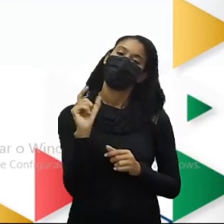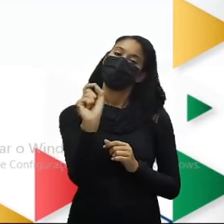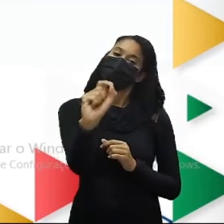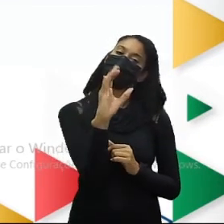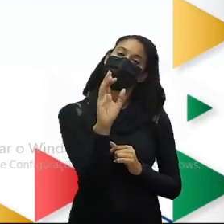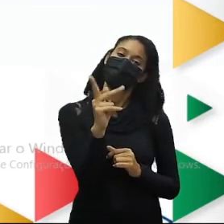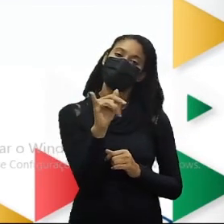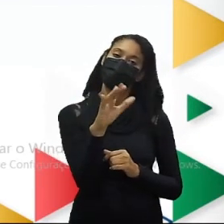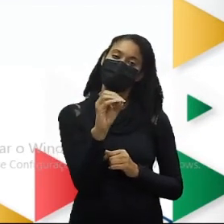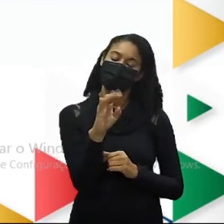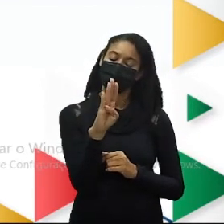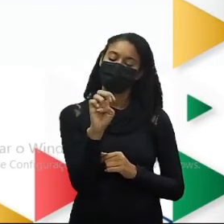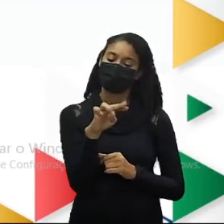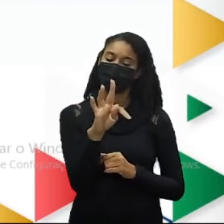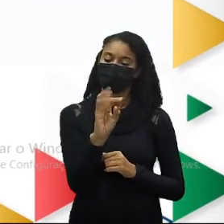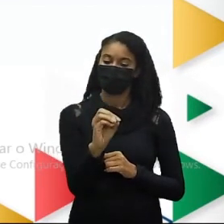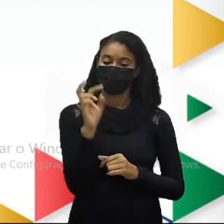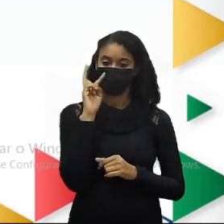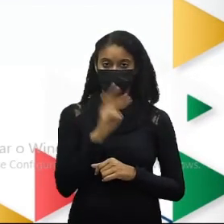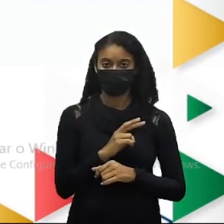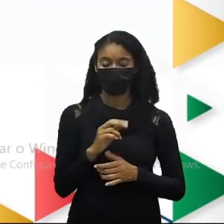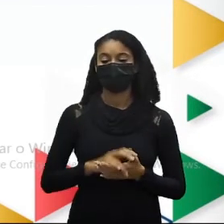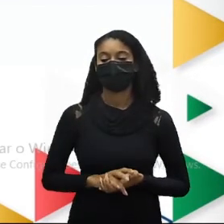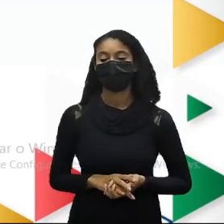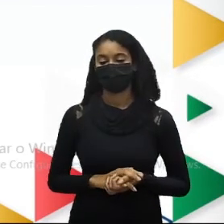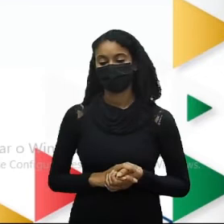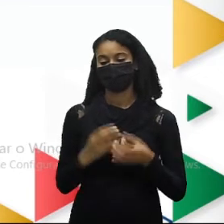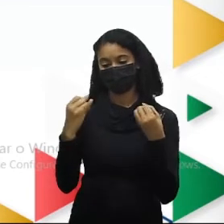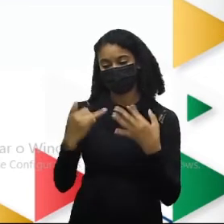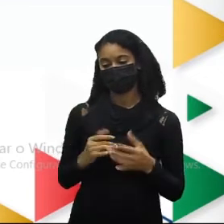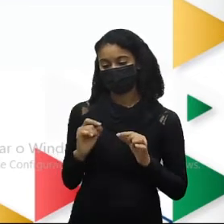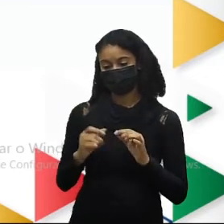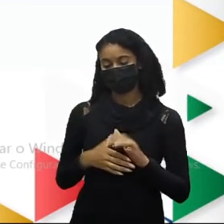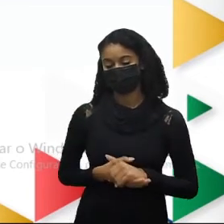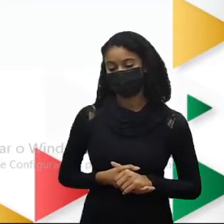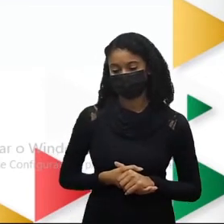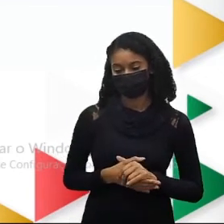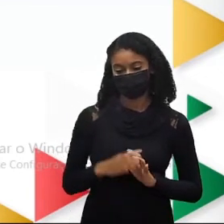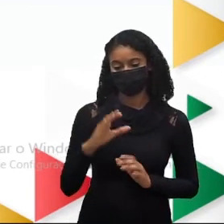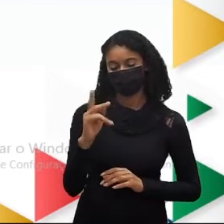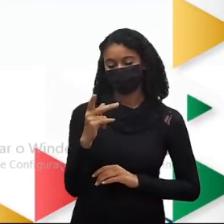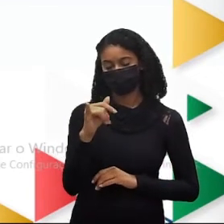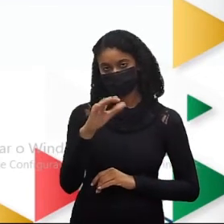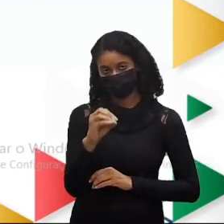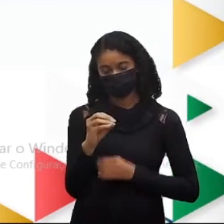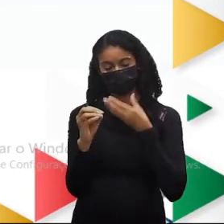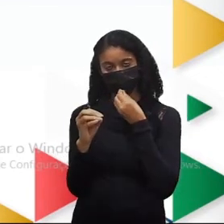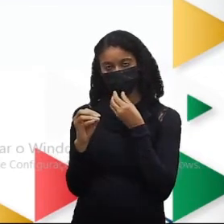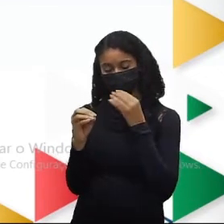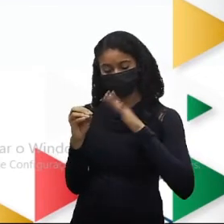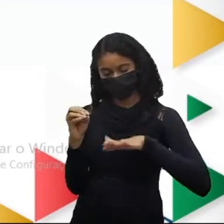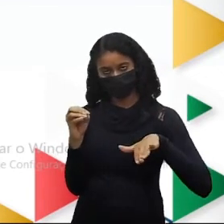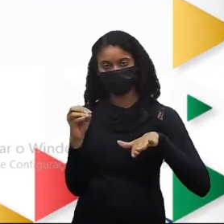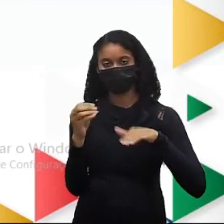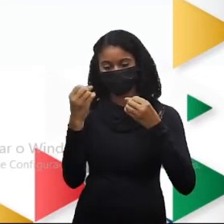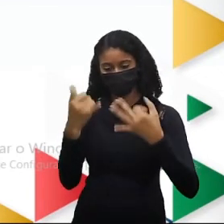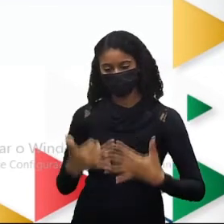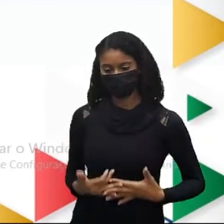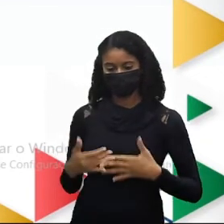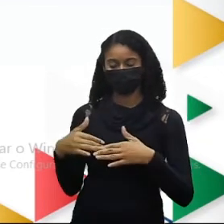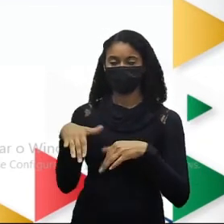aqui? Acompanhe na tela. Aí ela diz aqui, olha, o Chico conversando com a professora.